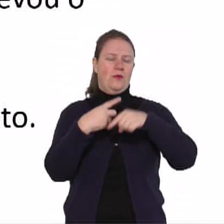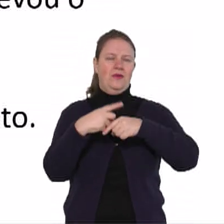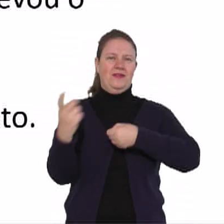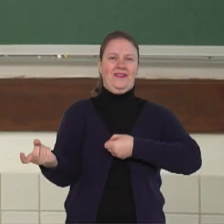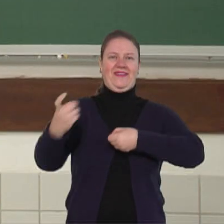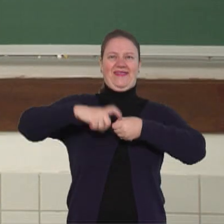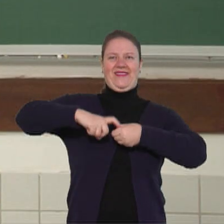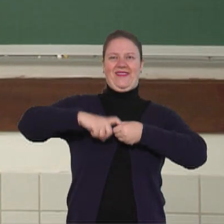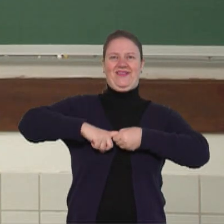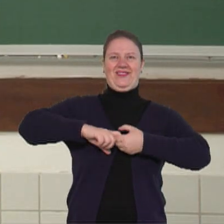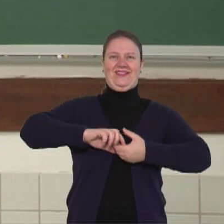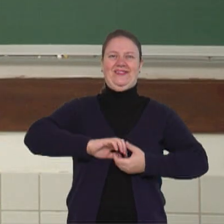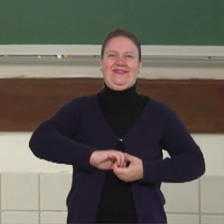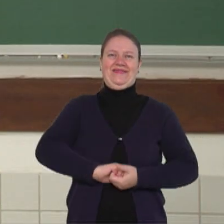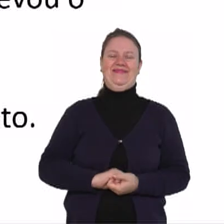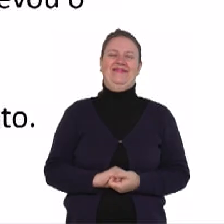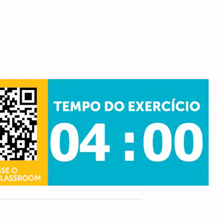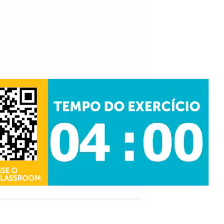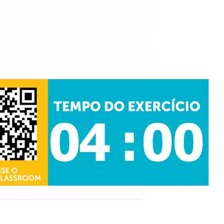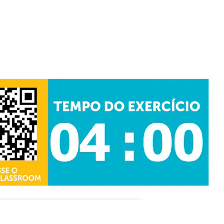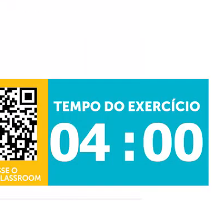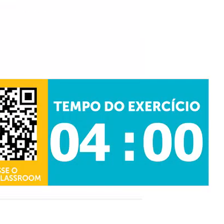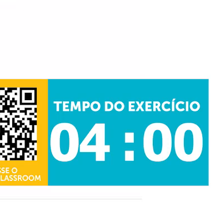eu volto aí para a gente solucionar.